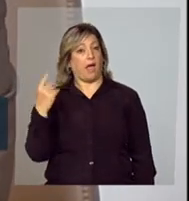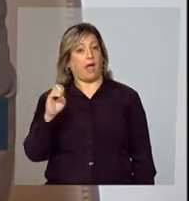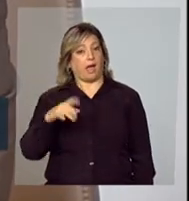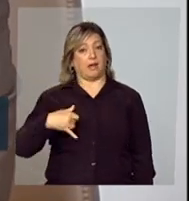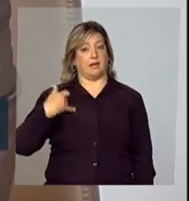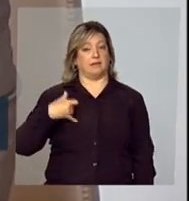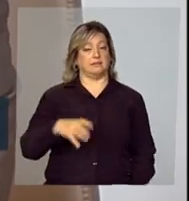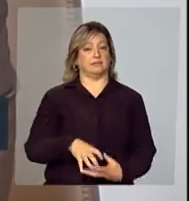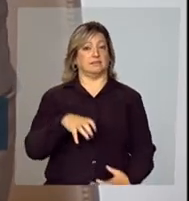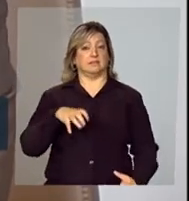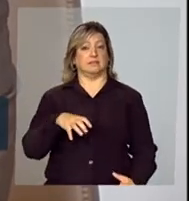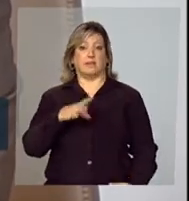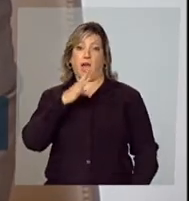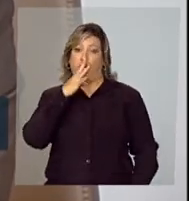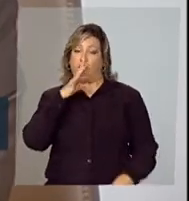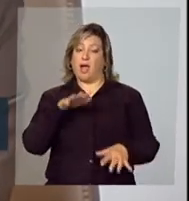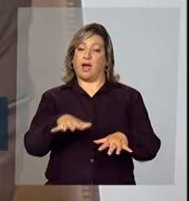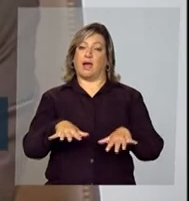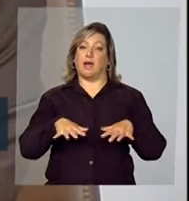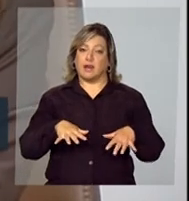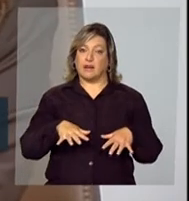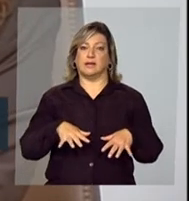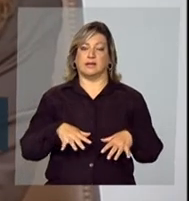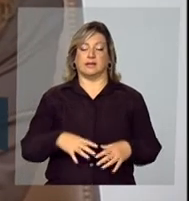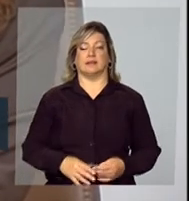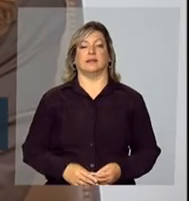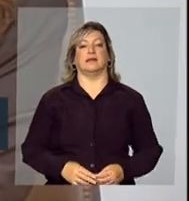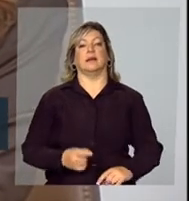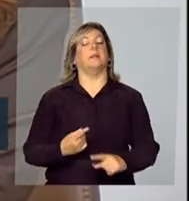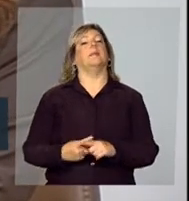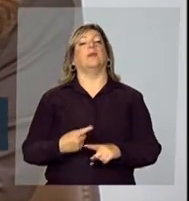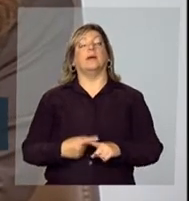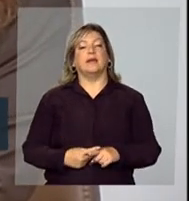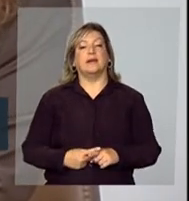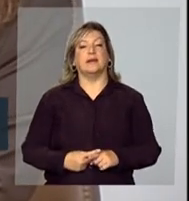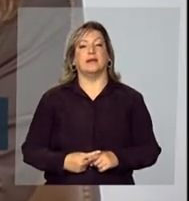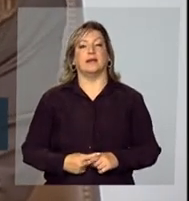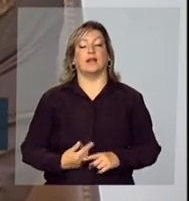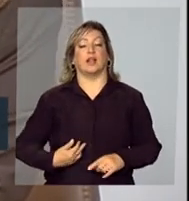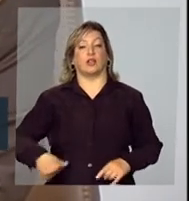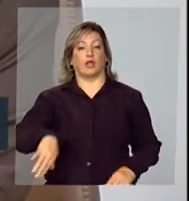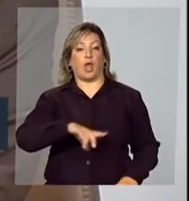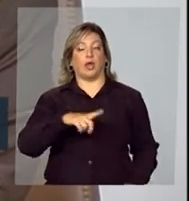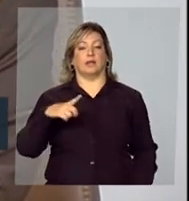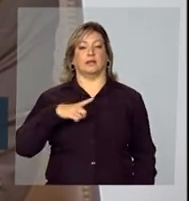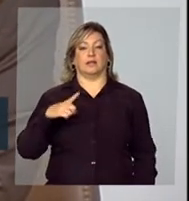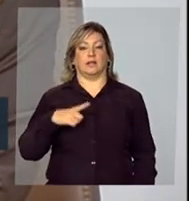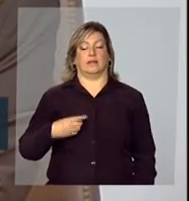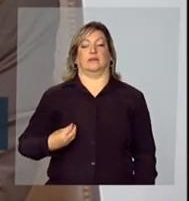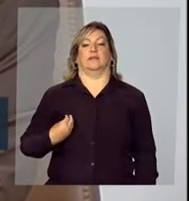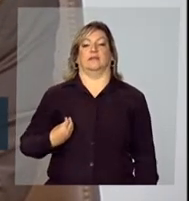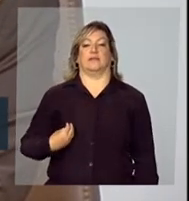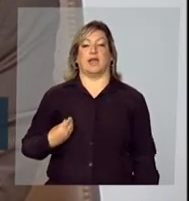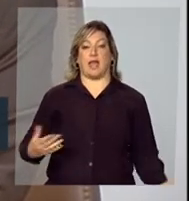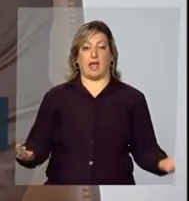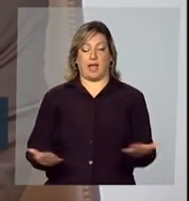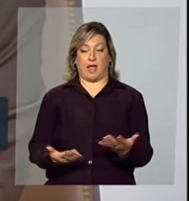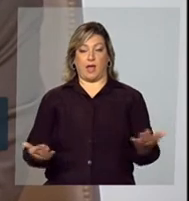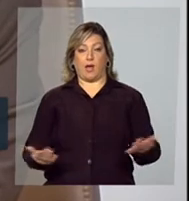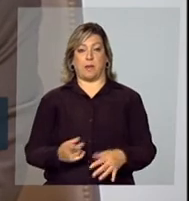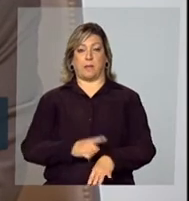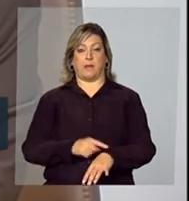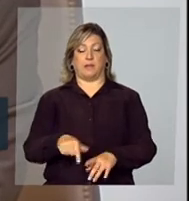idosos isso nos chamou a atenção num primeiro momento porque porque nós vivemos um momento na